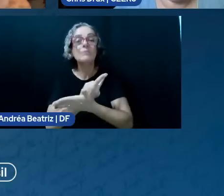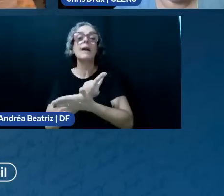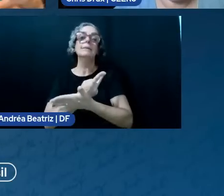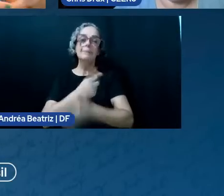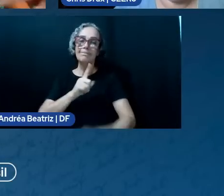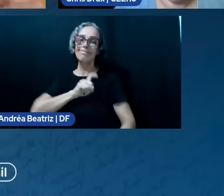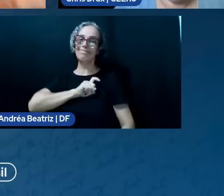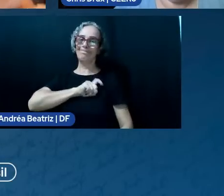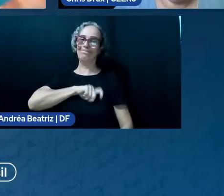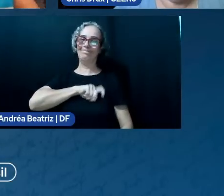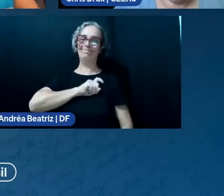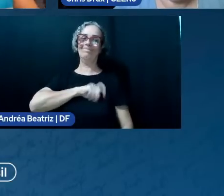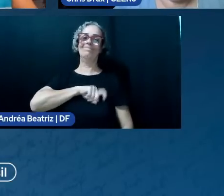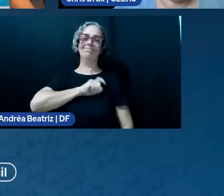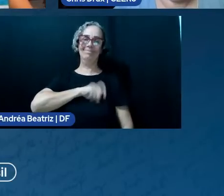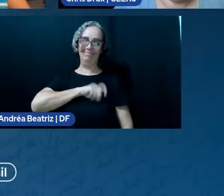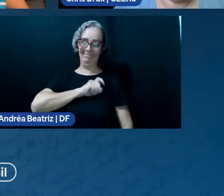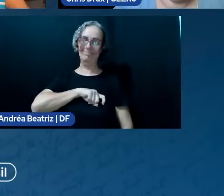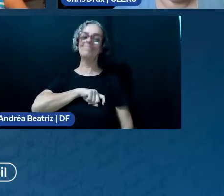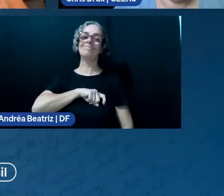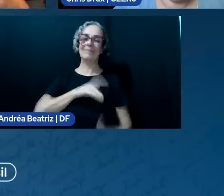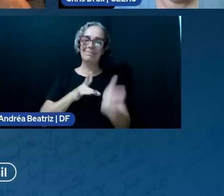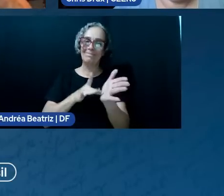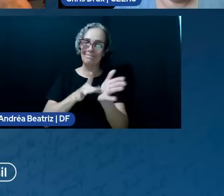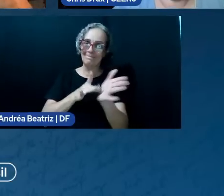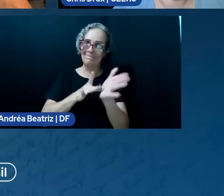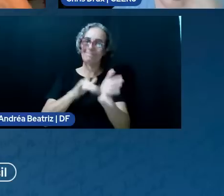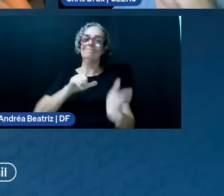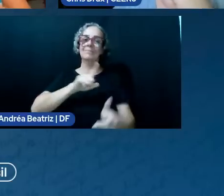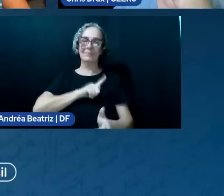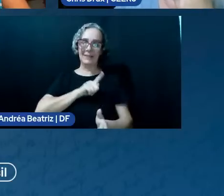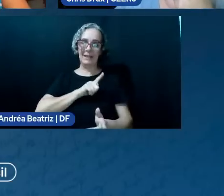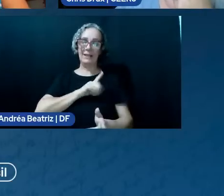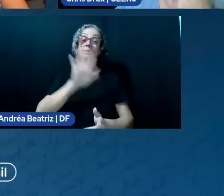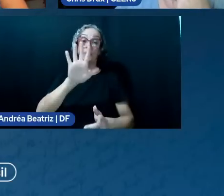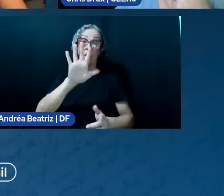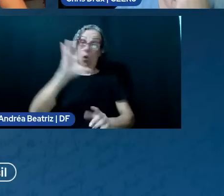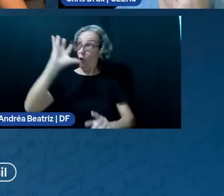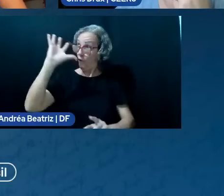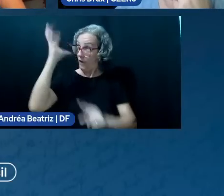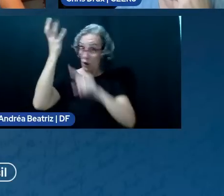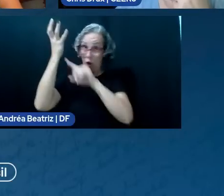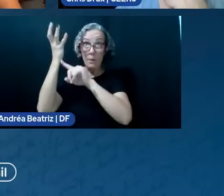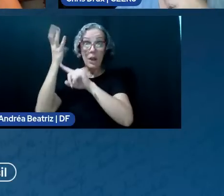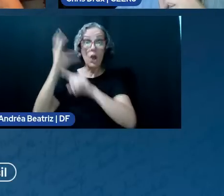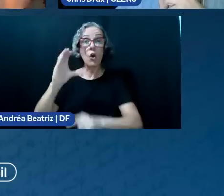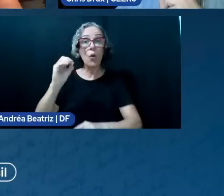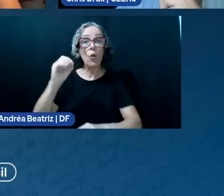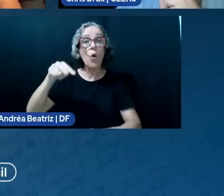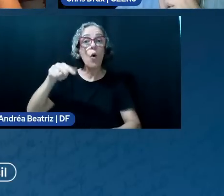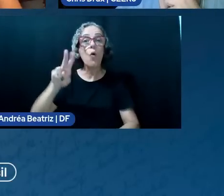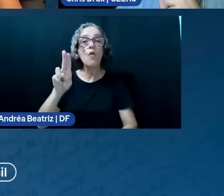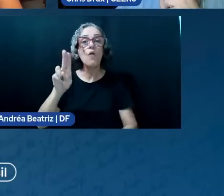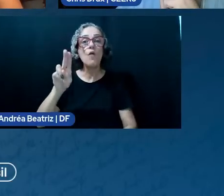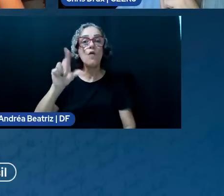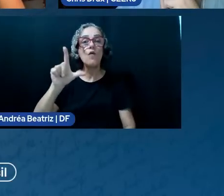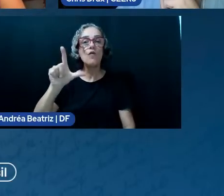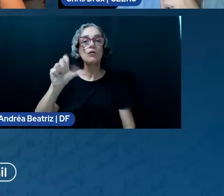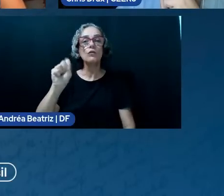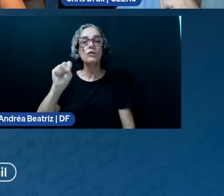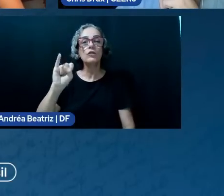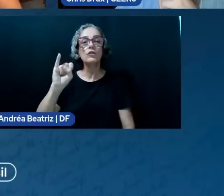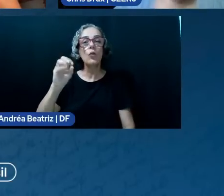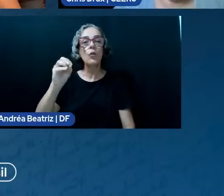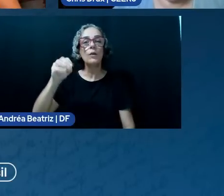seja, o fenômeno existe, existem dois fatores que propiciam esse tipo de fenômeno, que é a intervenção